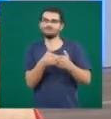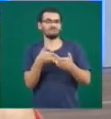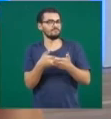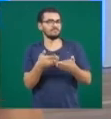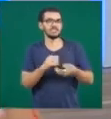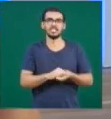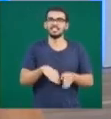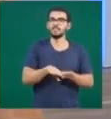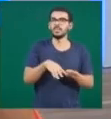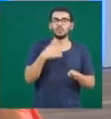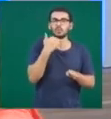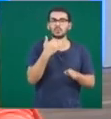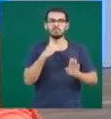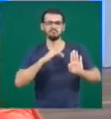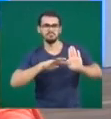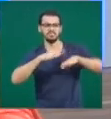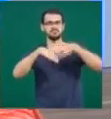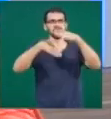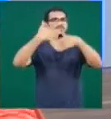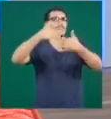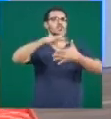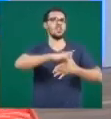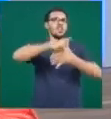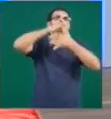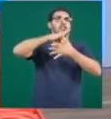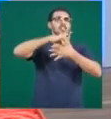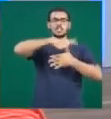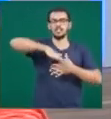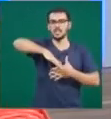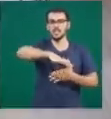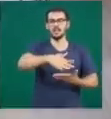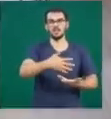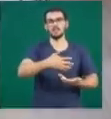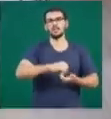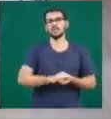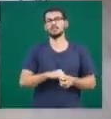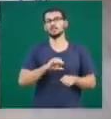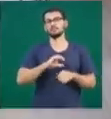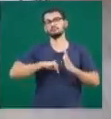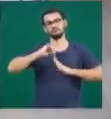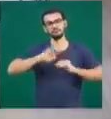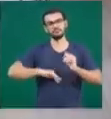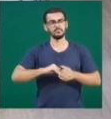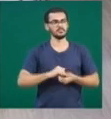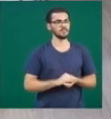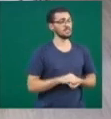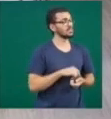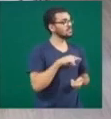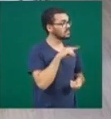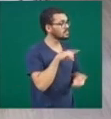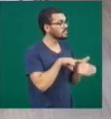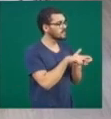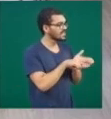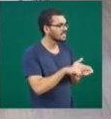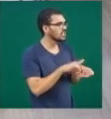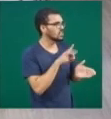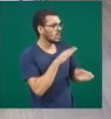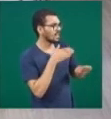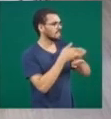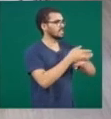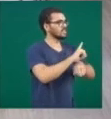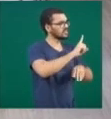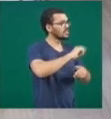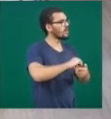de liderança, não conseguem ascender na carreira da mesma forma como os homens. Então você pesquisa não só a entrada dessas mulheres